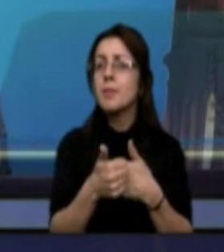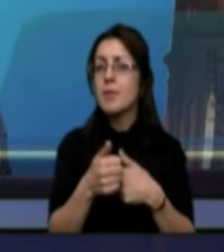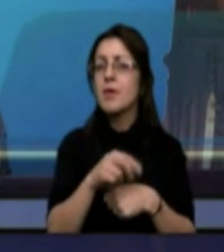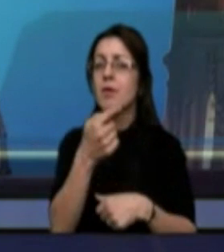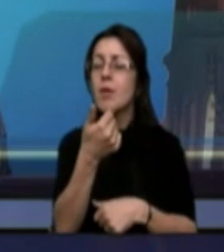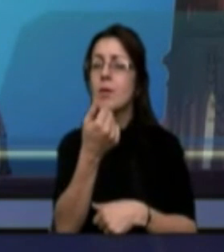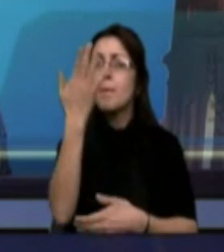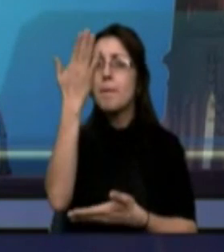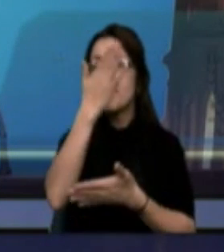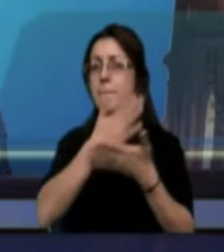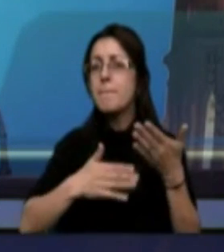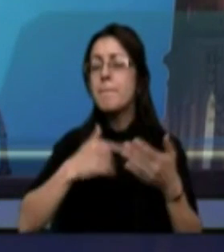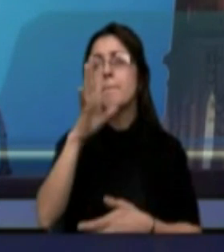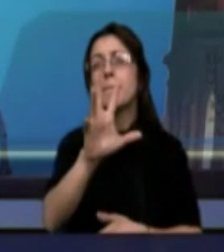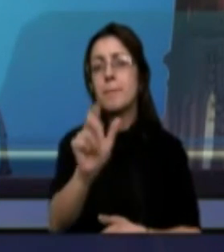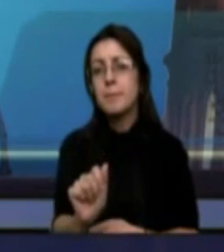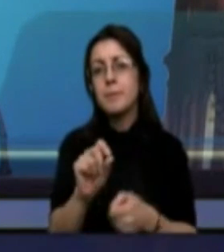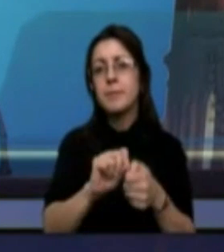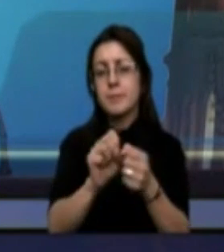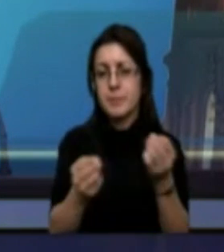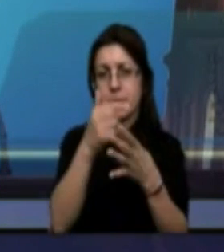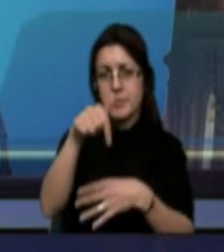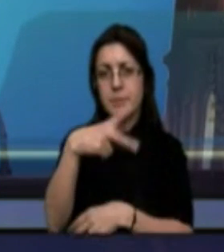festa em Santa Cruz do Sul.